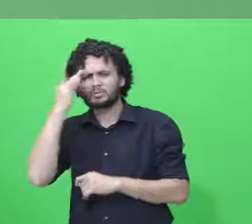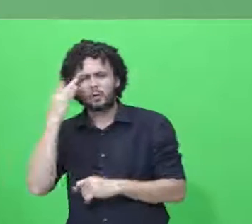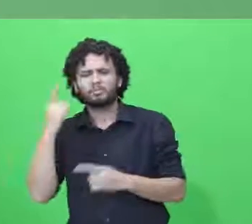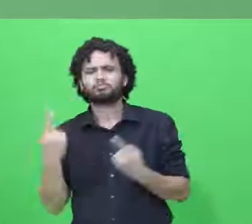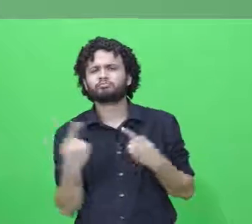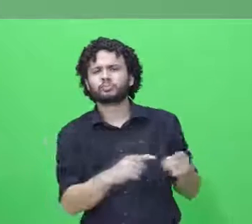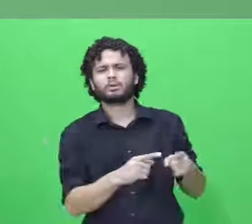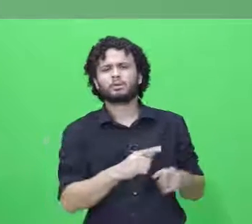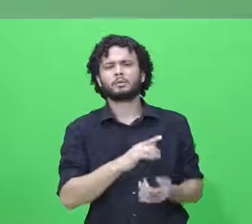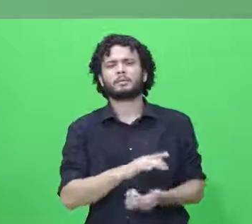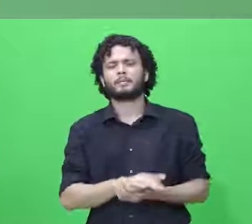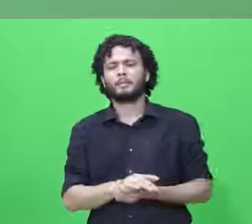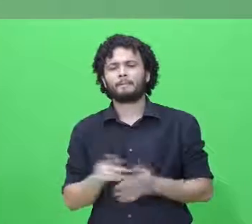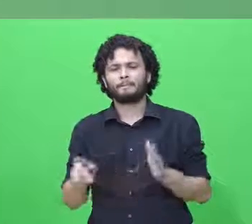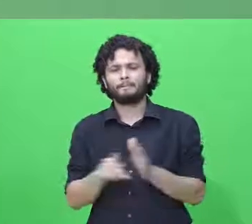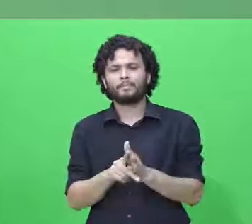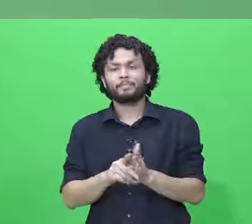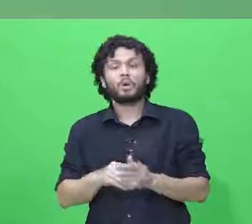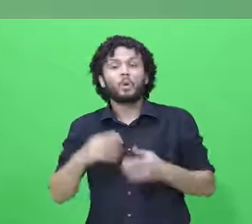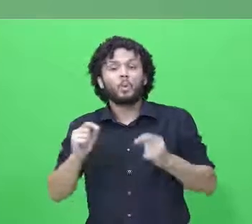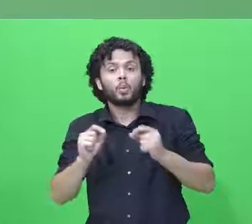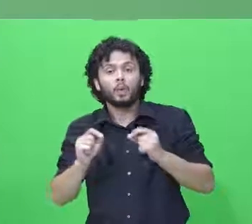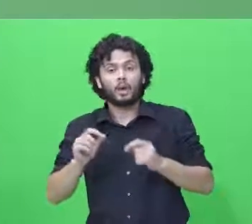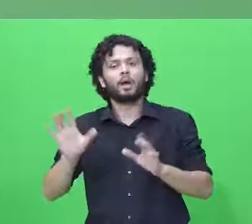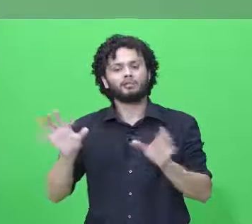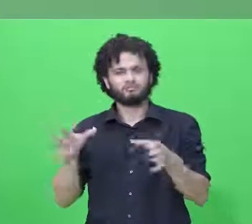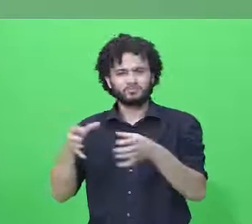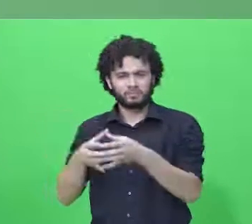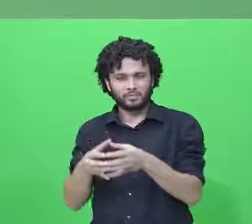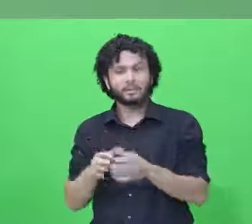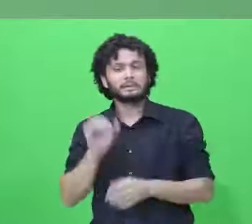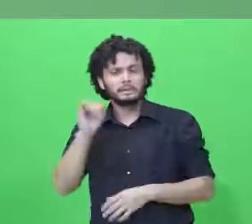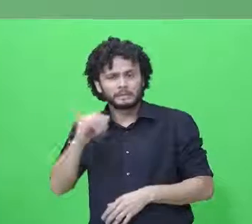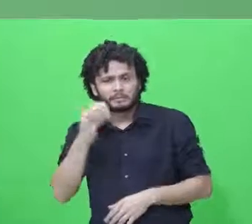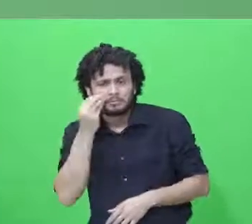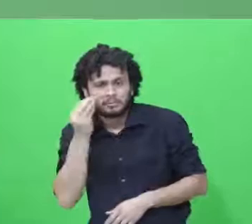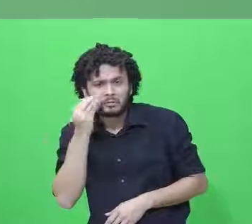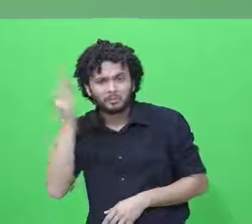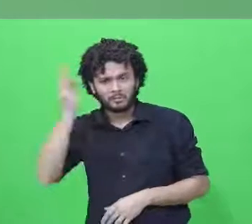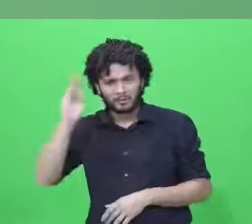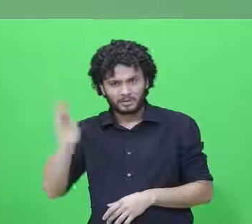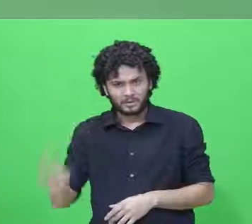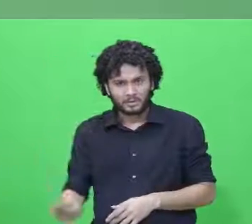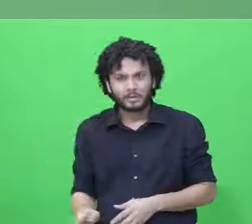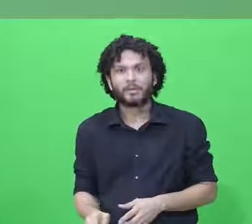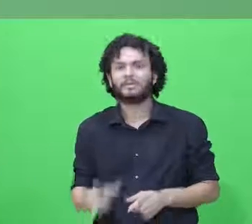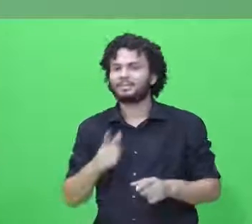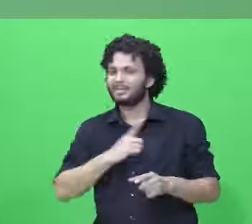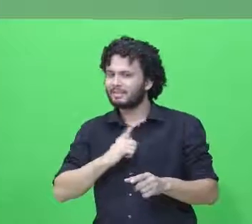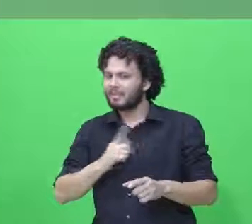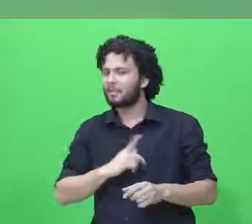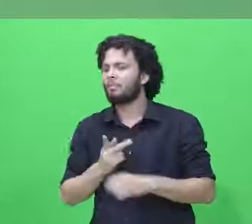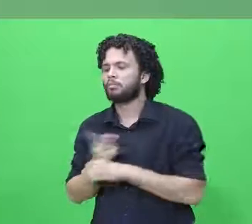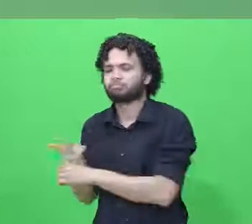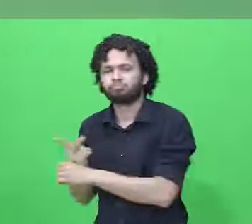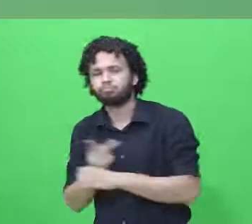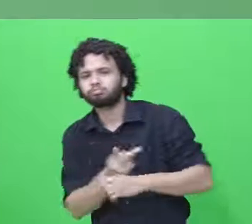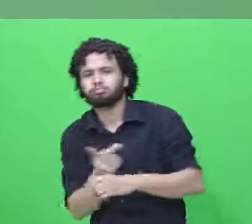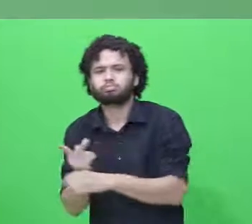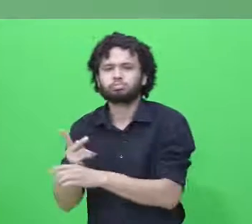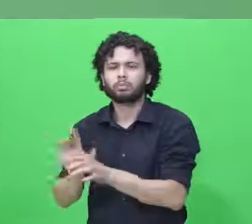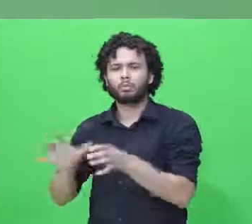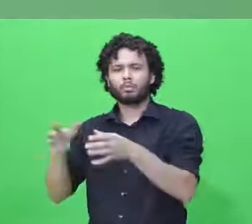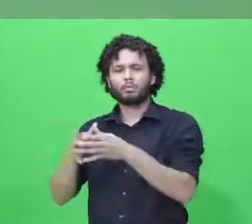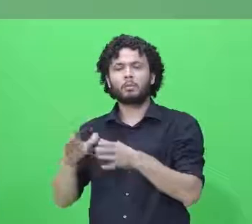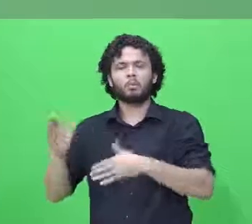governo varguista vão ser ditos como comunistas. Então, a gente vai ver no Brasil o quê? Uma caçada aos comunistas. Ou qualquer